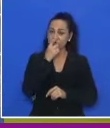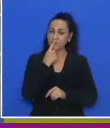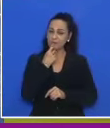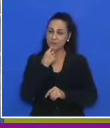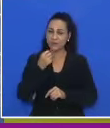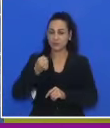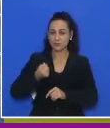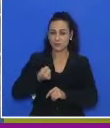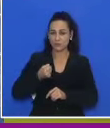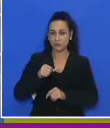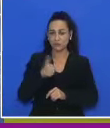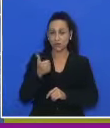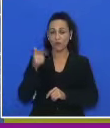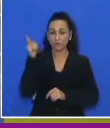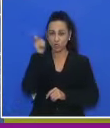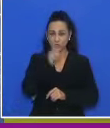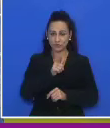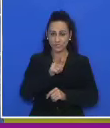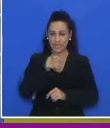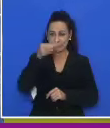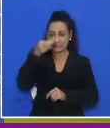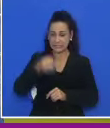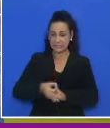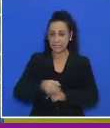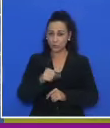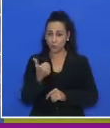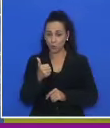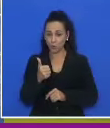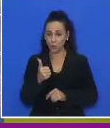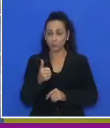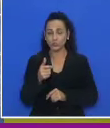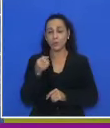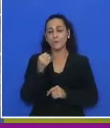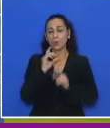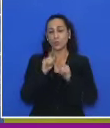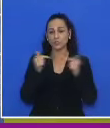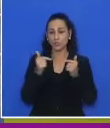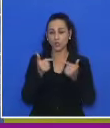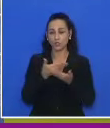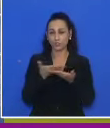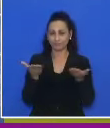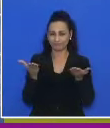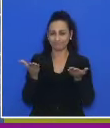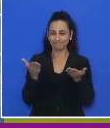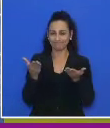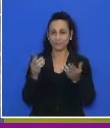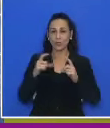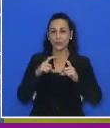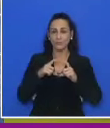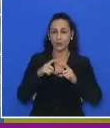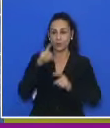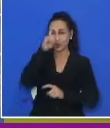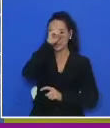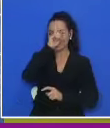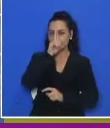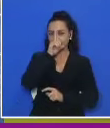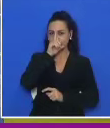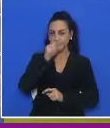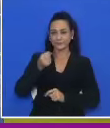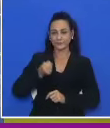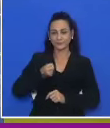11. Você ganha a partir de 11 acertos na Loto Fácil. Boa sorte. Bola amarela, número